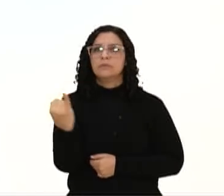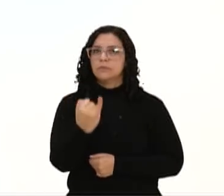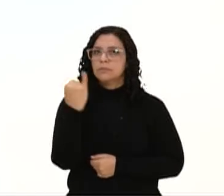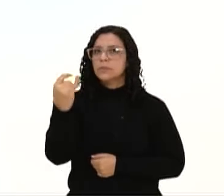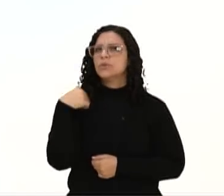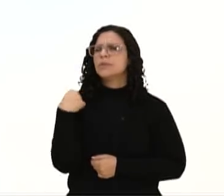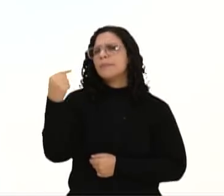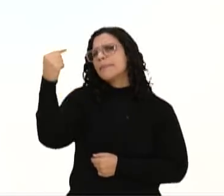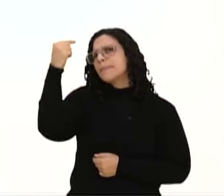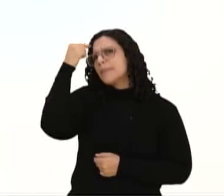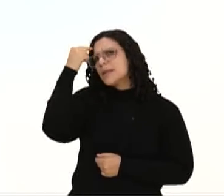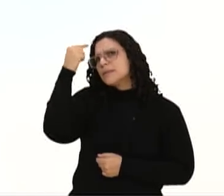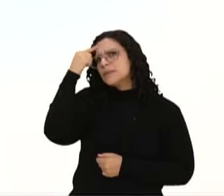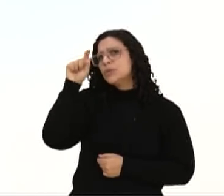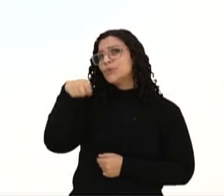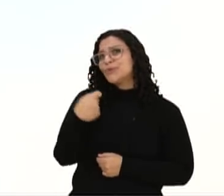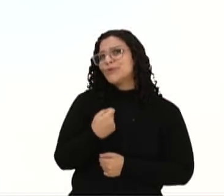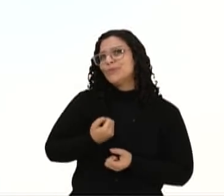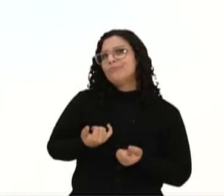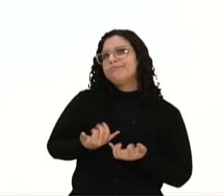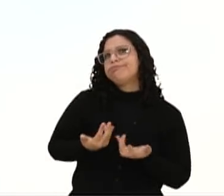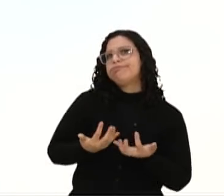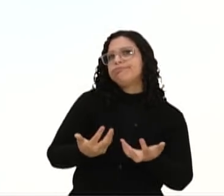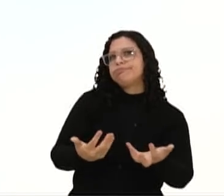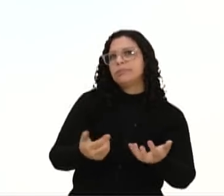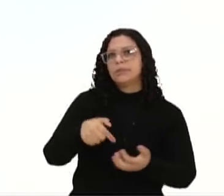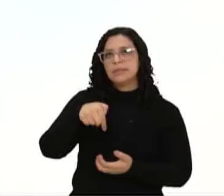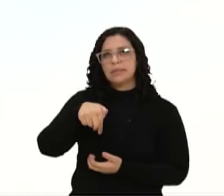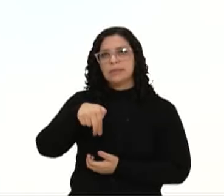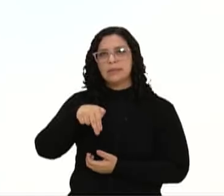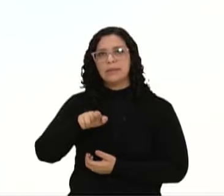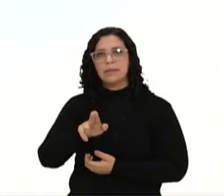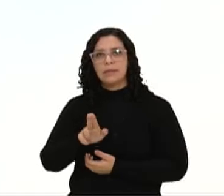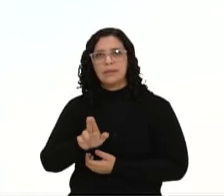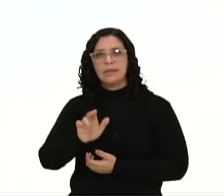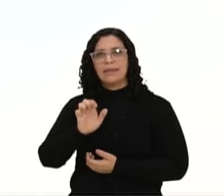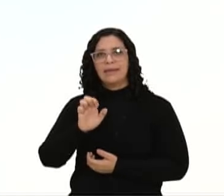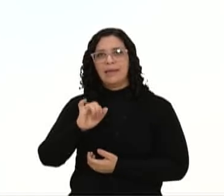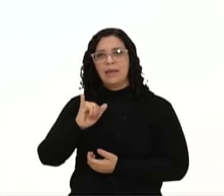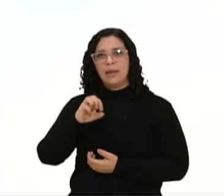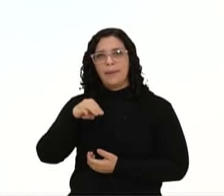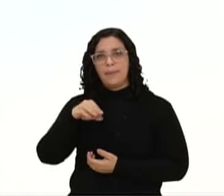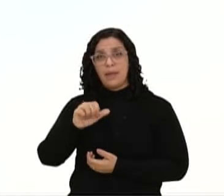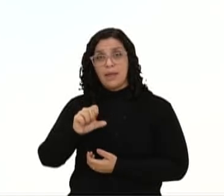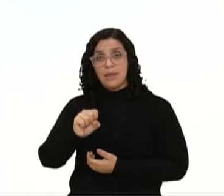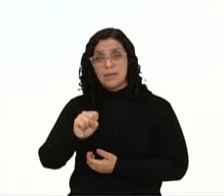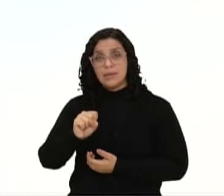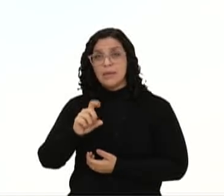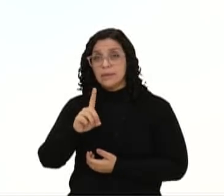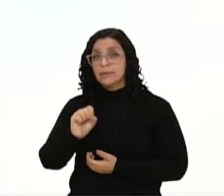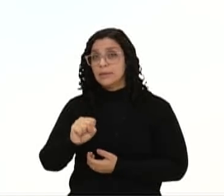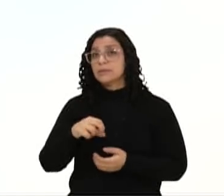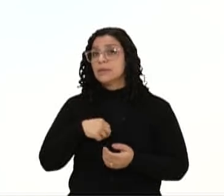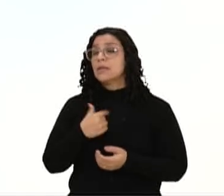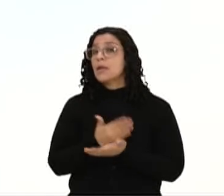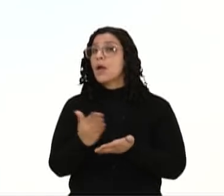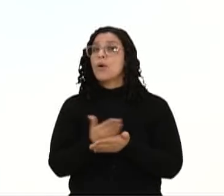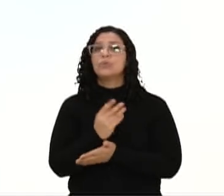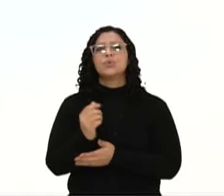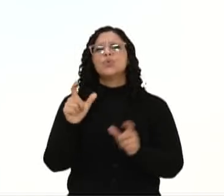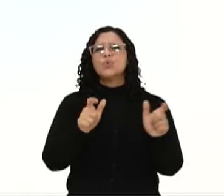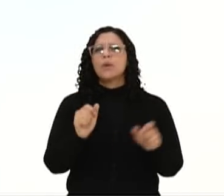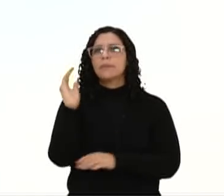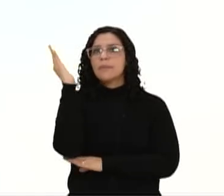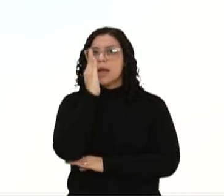importância da gente pensar nessa questão das queimadas, né? Existem queimadas em algumas áreas do Brasil que ocorrem